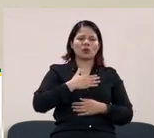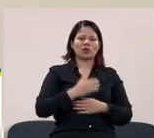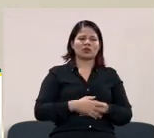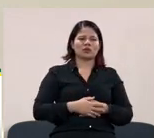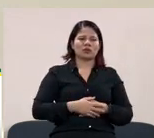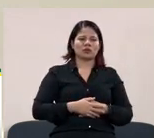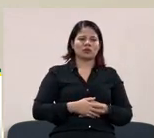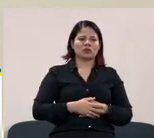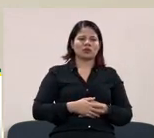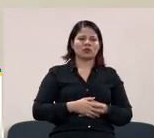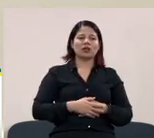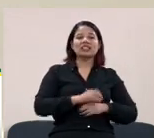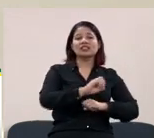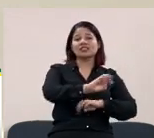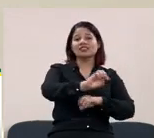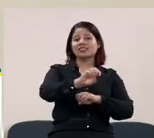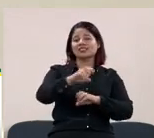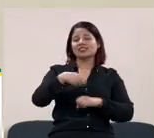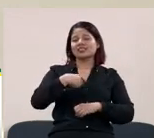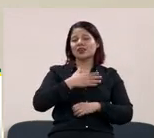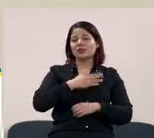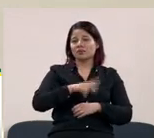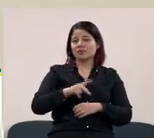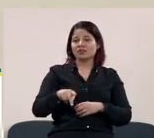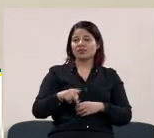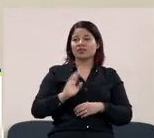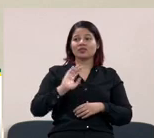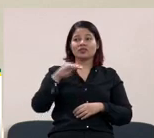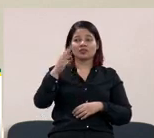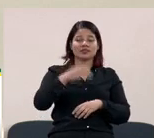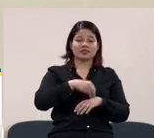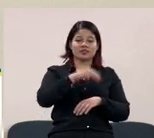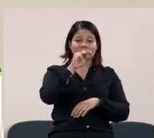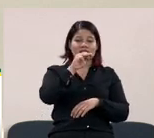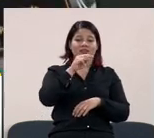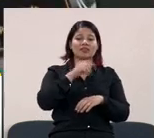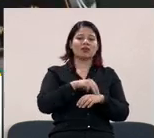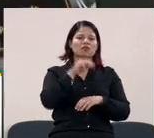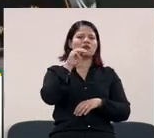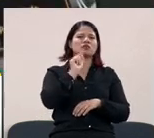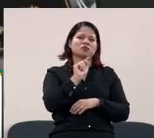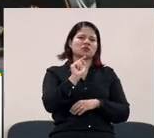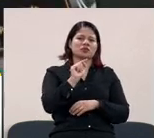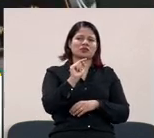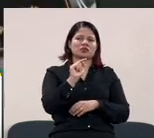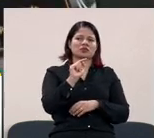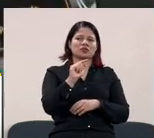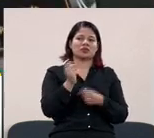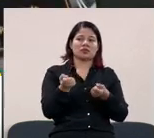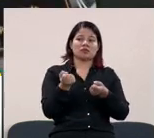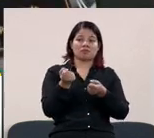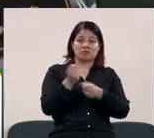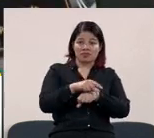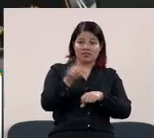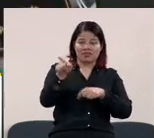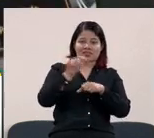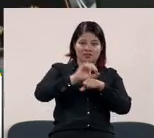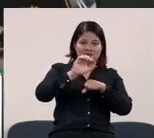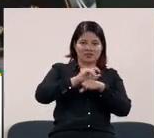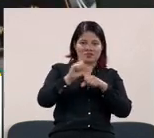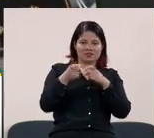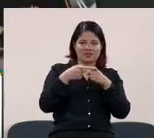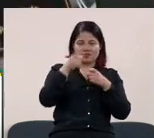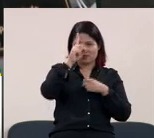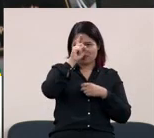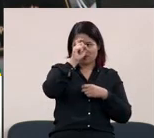dar aula, entendeu? Tanto é que eu vou fazer mestrado para ver se, quando implantarem a faculdade de medicina do